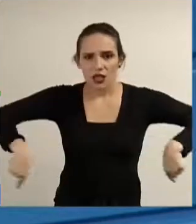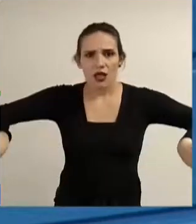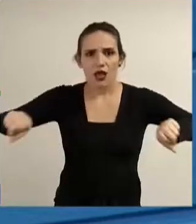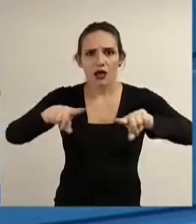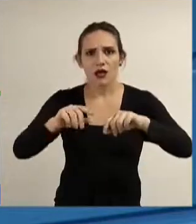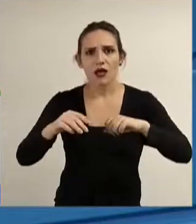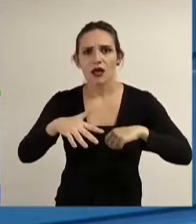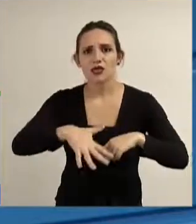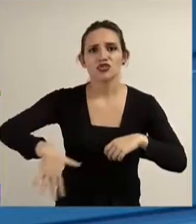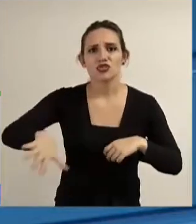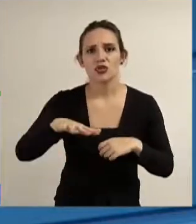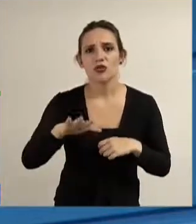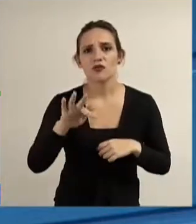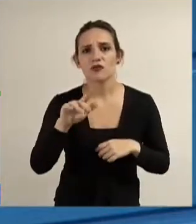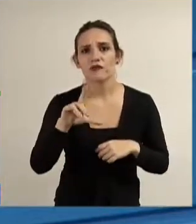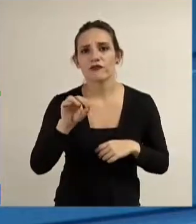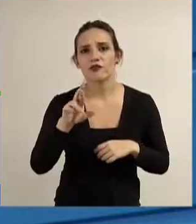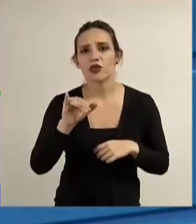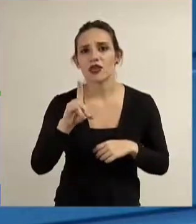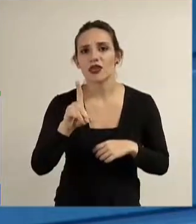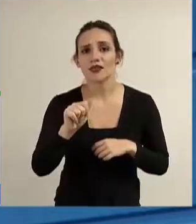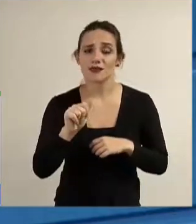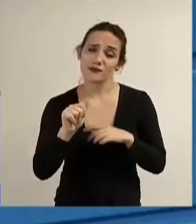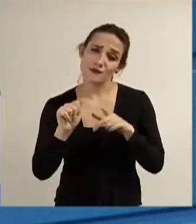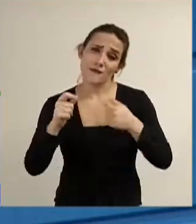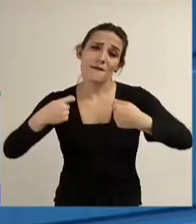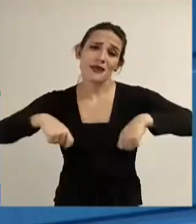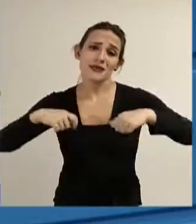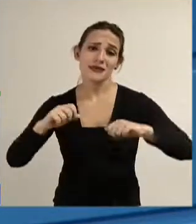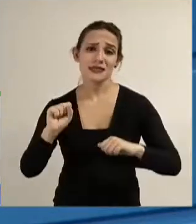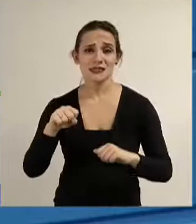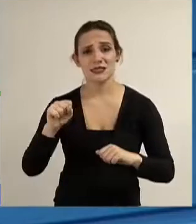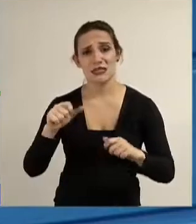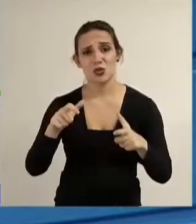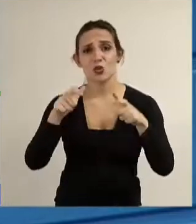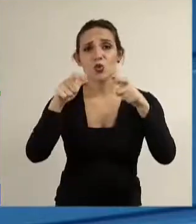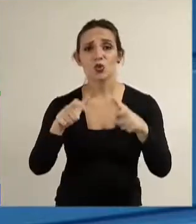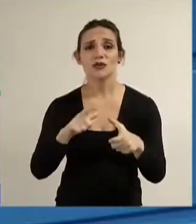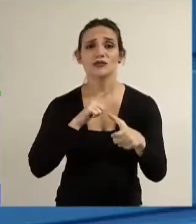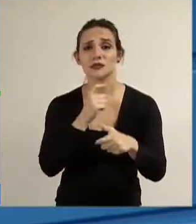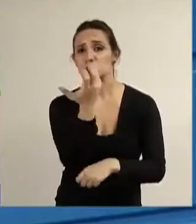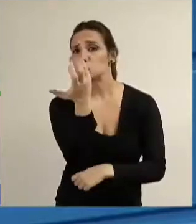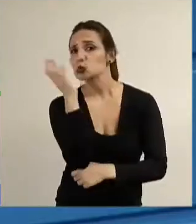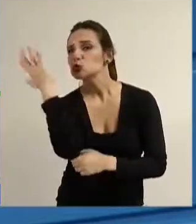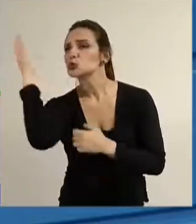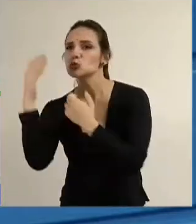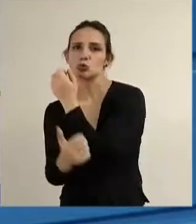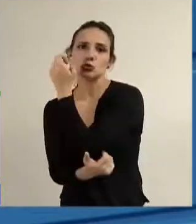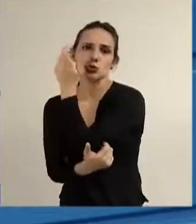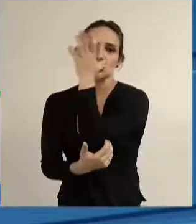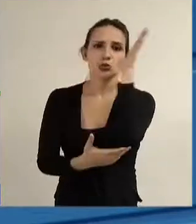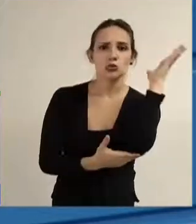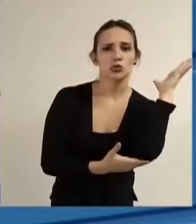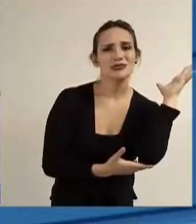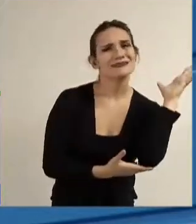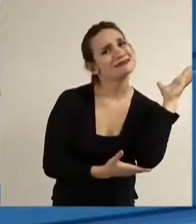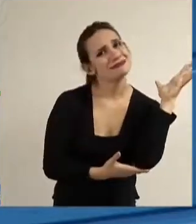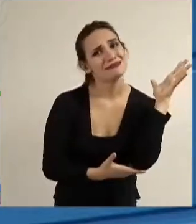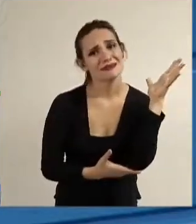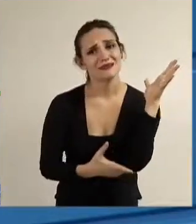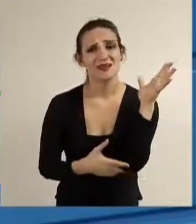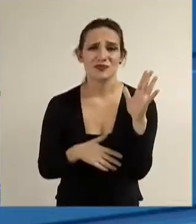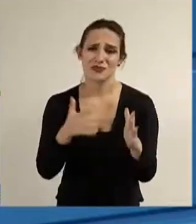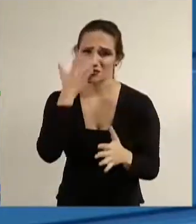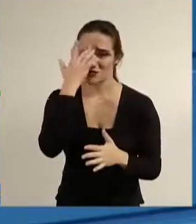Flórida, e nós carecemos de áreas assim, de áreas verdes. As pessoas se ressentem muito da falta de